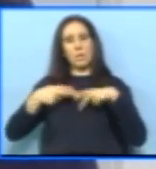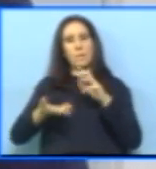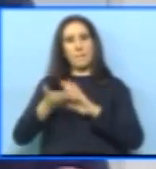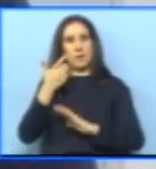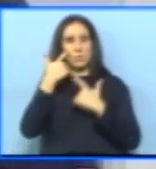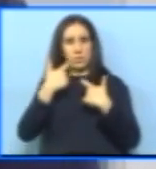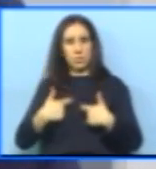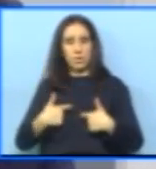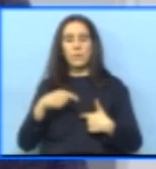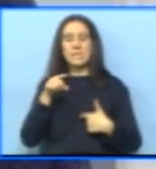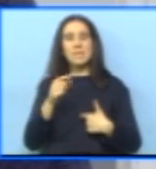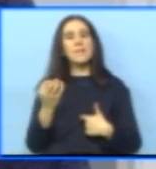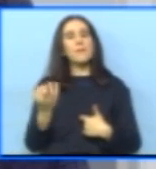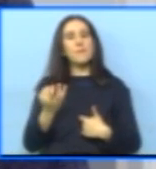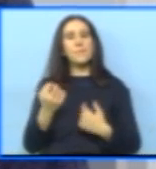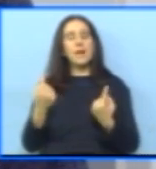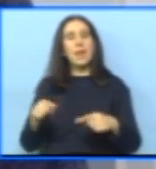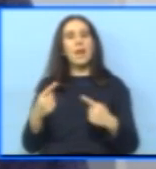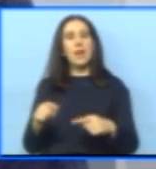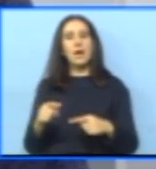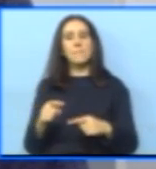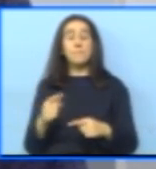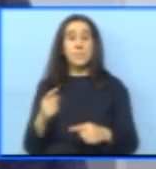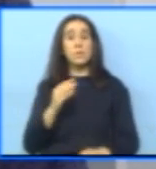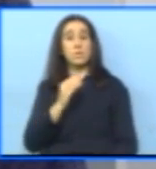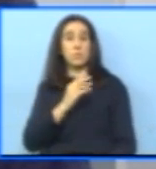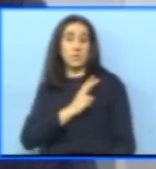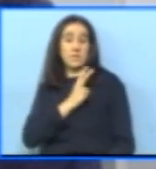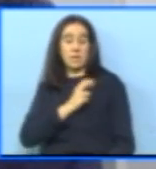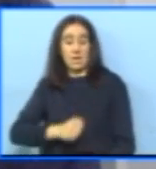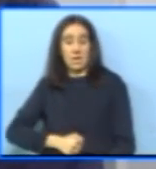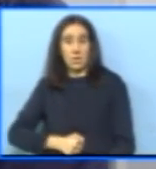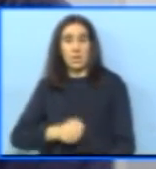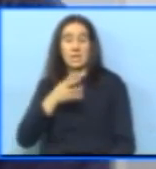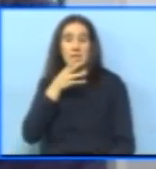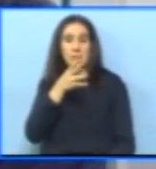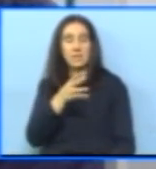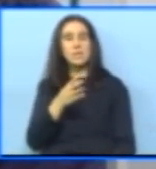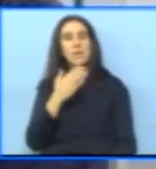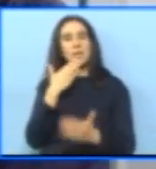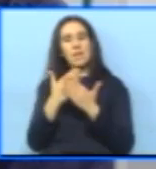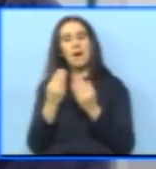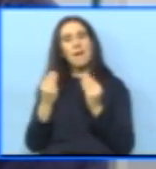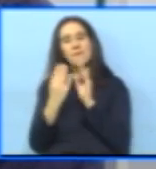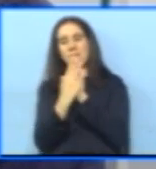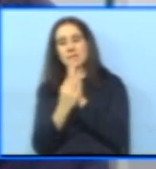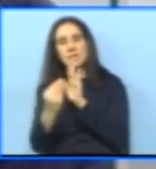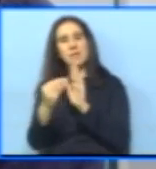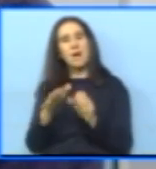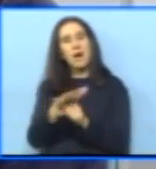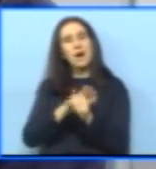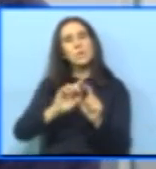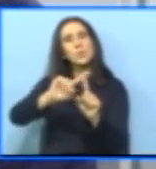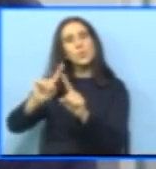E aí há uma palavra que a Universidade Católica tem a dizer, inspirando e iluminando as diversas áreas